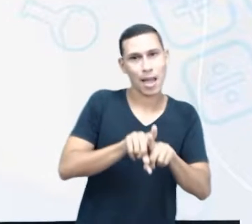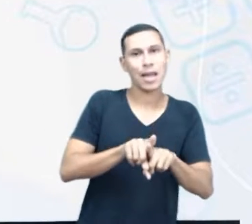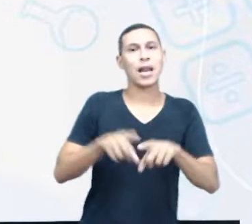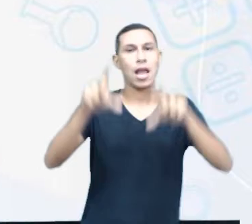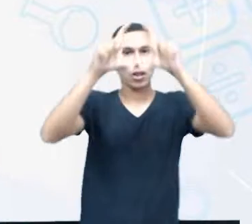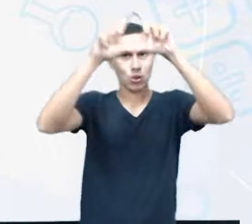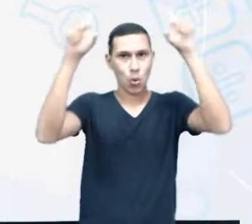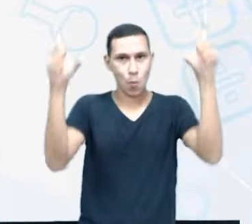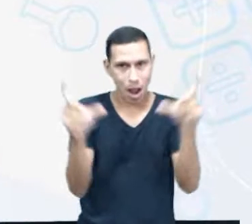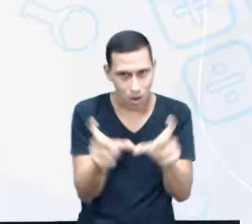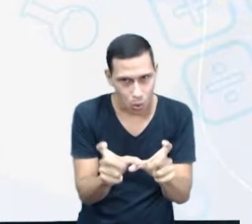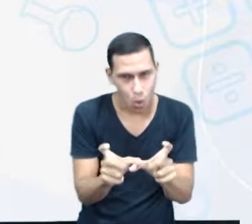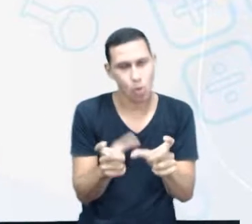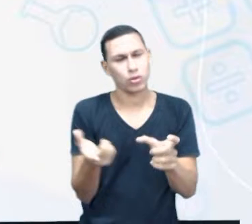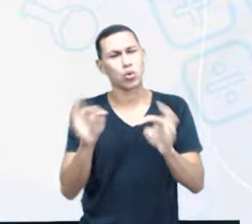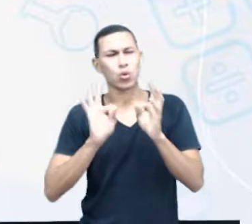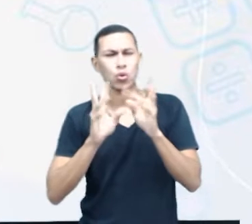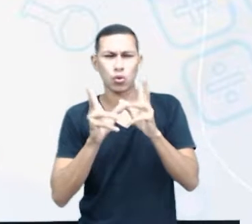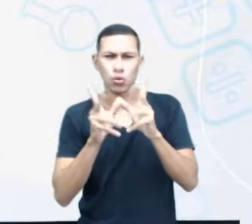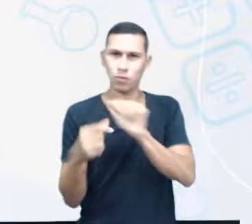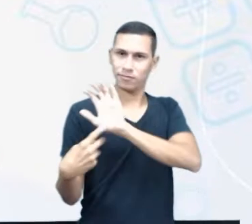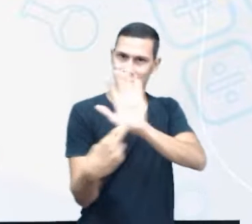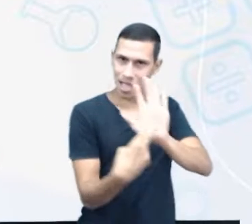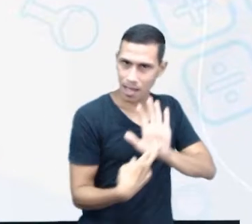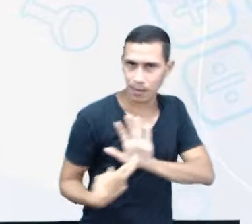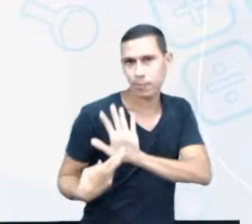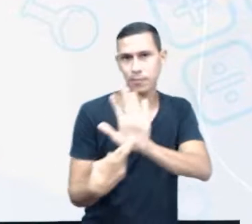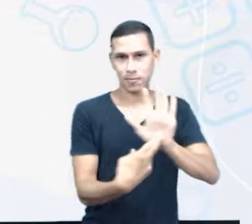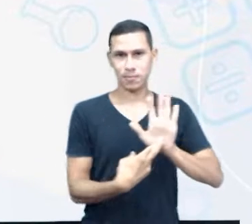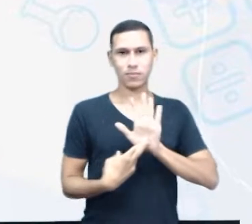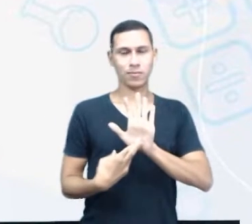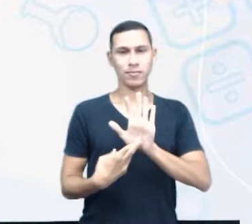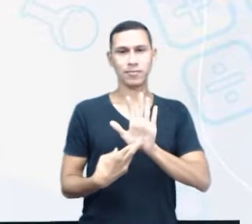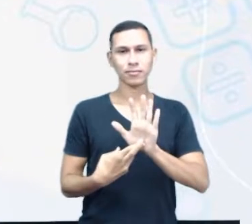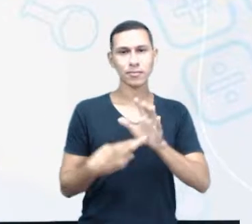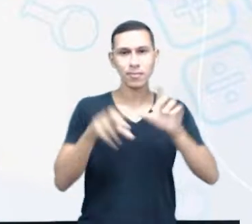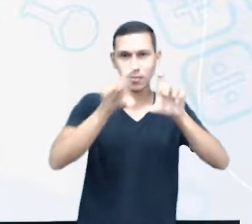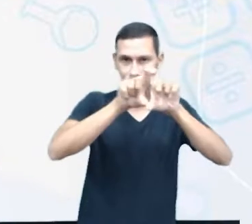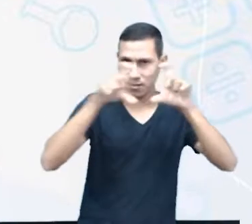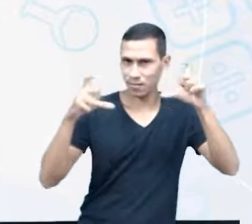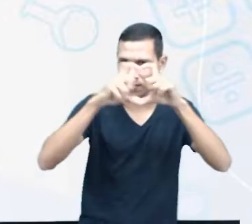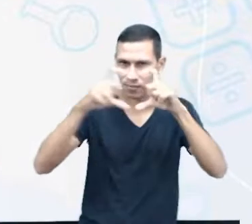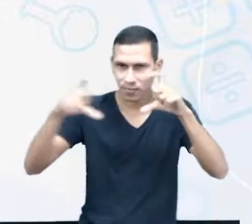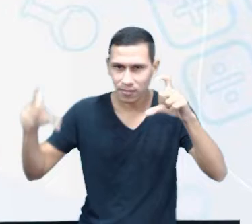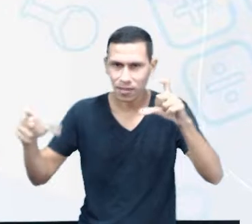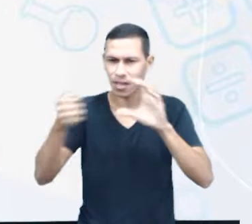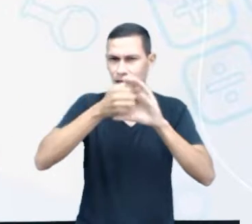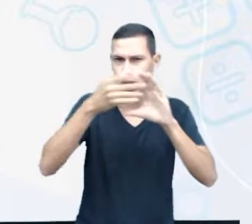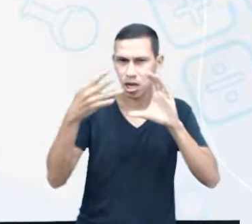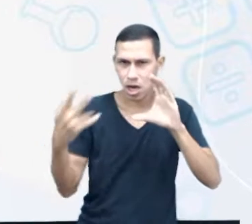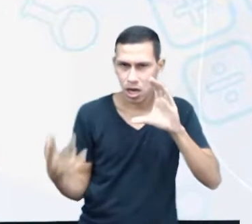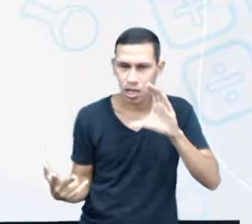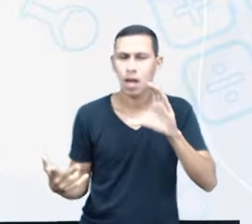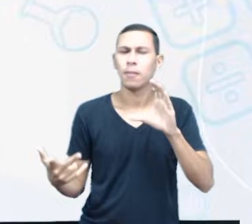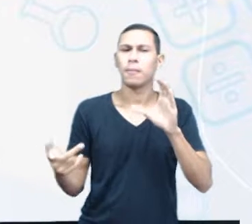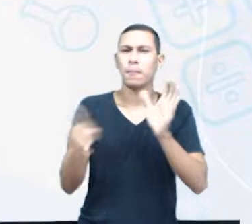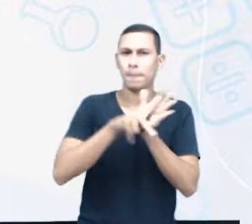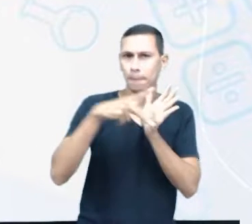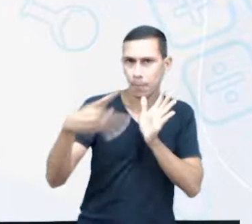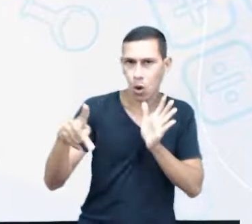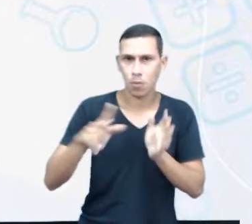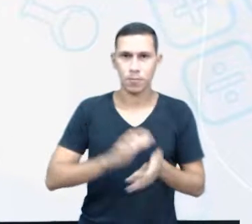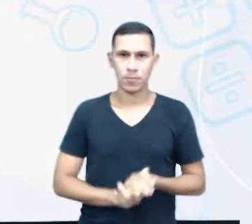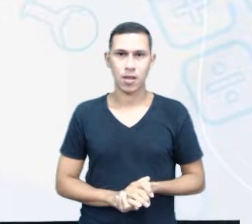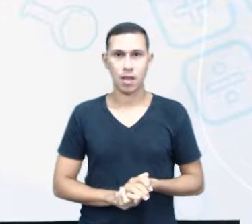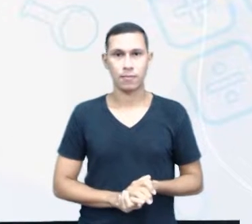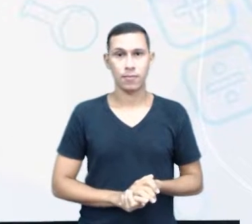do texto em balões. Tudo isso representa a questão das tirinhas, né, das características das tirinhas. Quanto